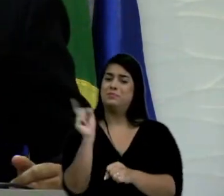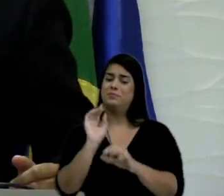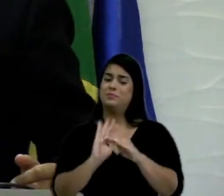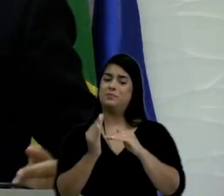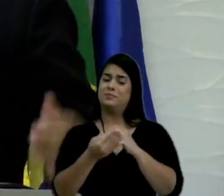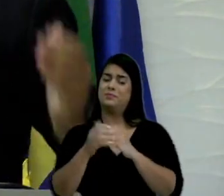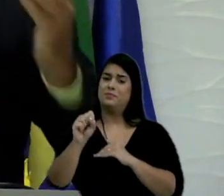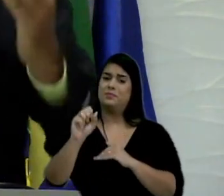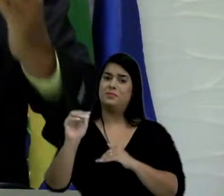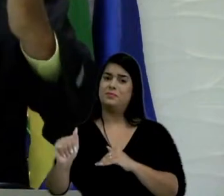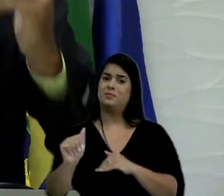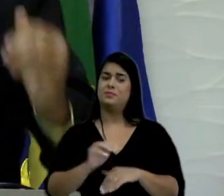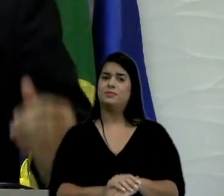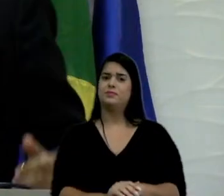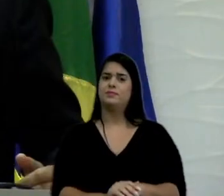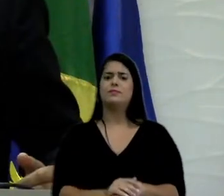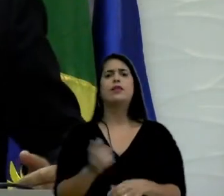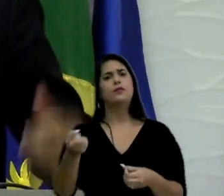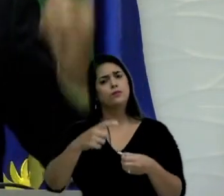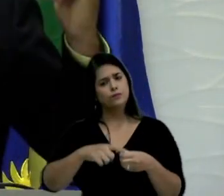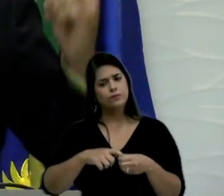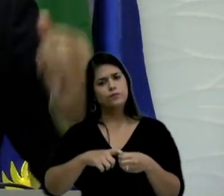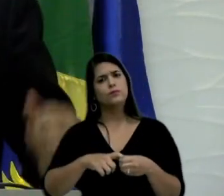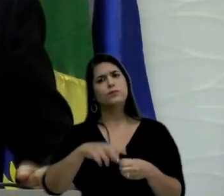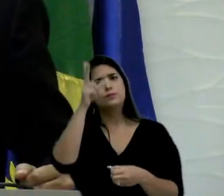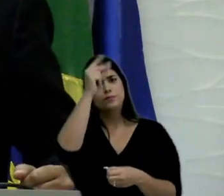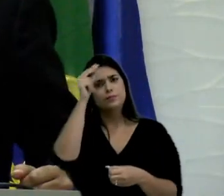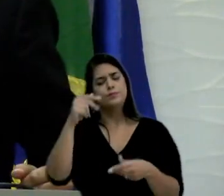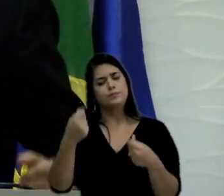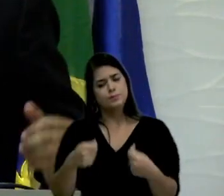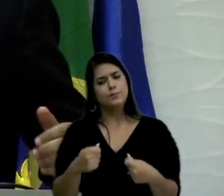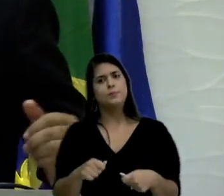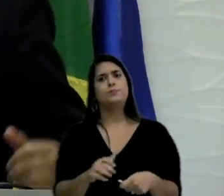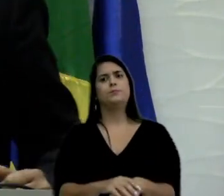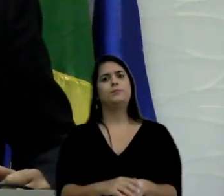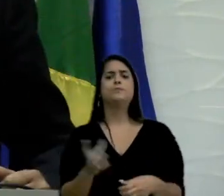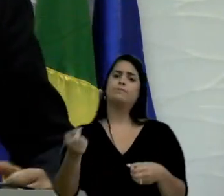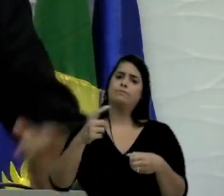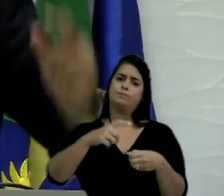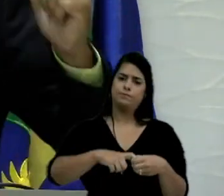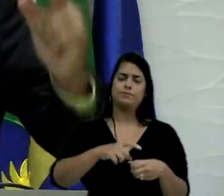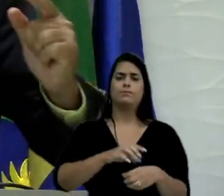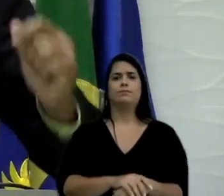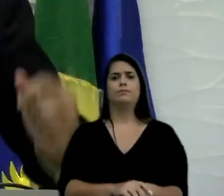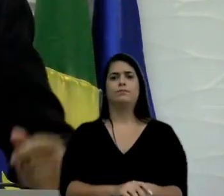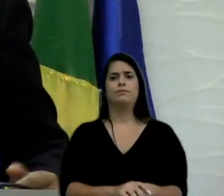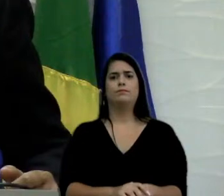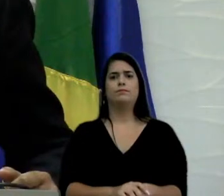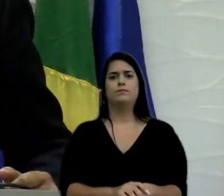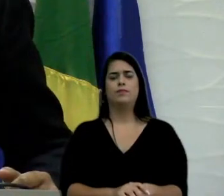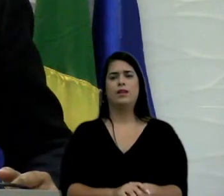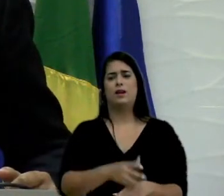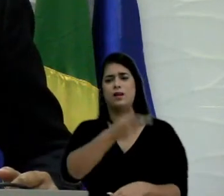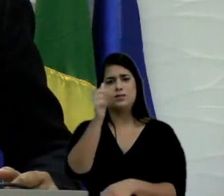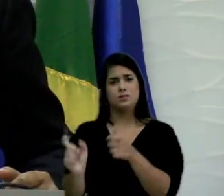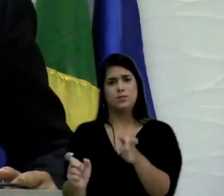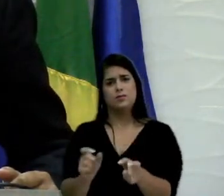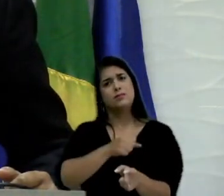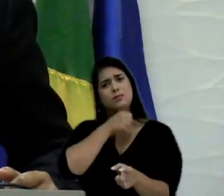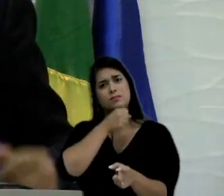Afonso ativa Prefeito o CCI ativa Prefeito para est com os idosos